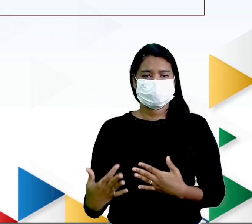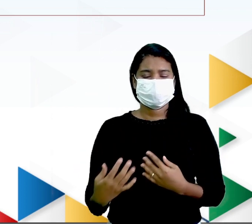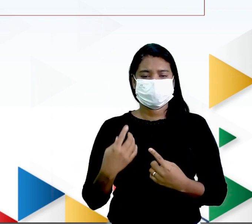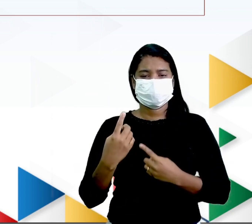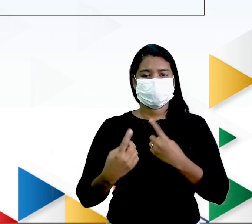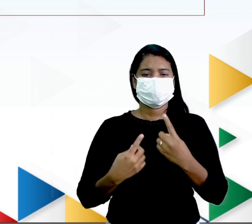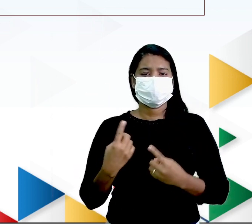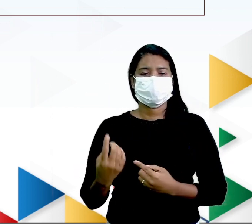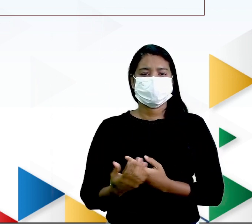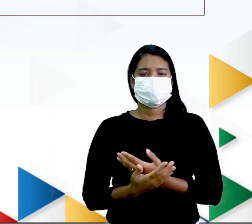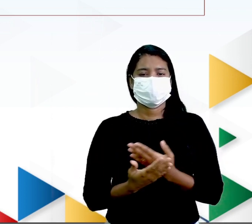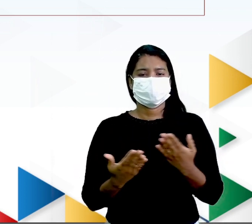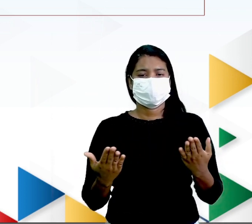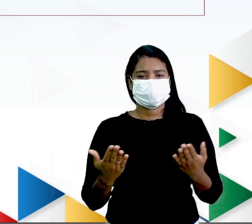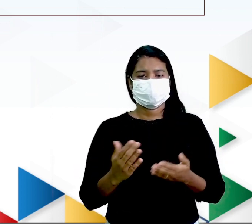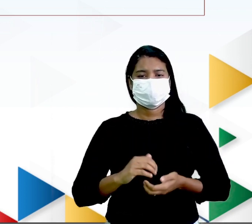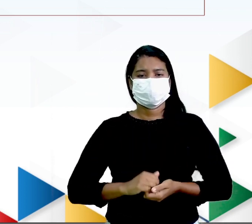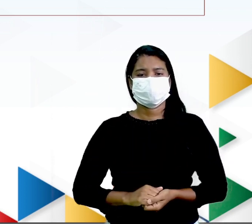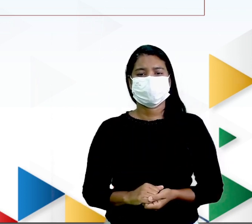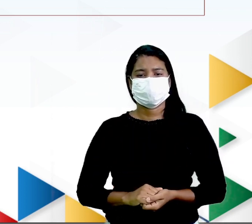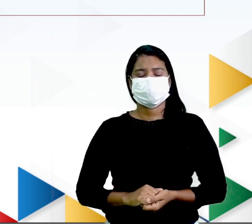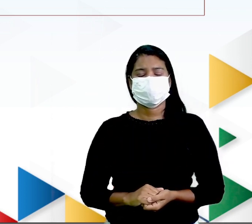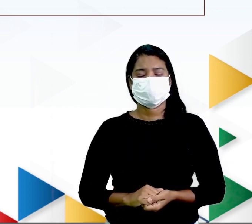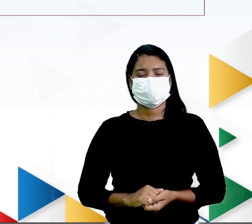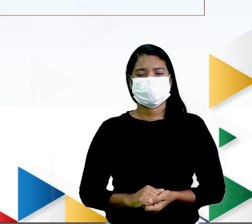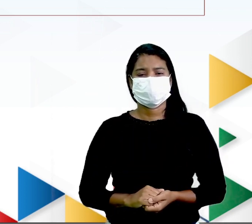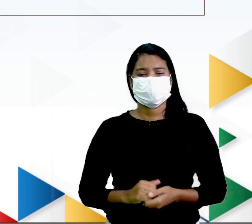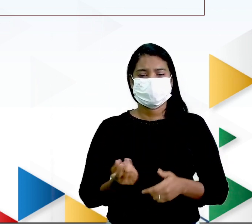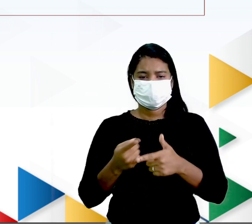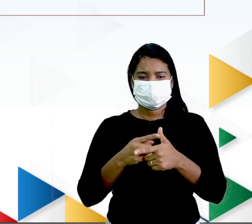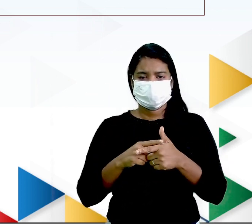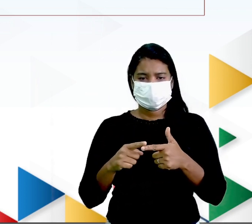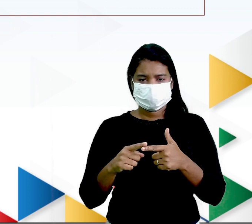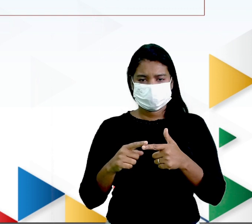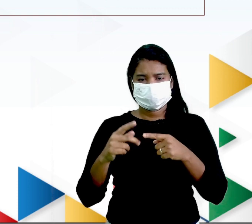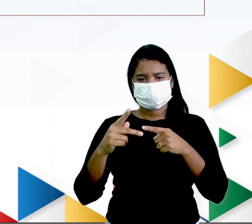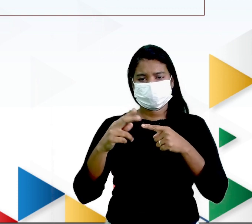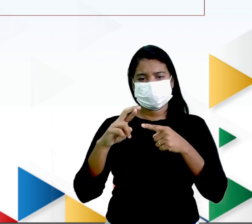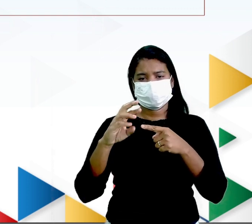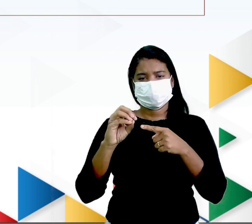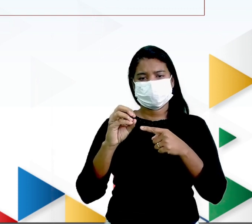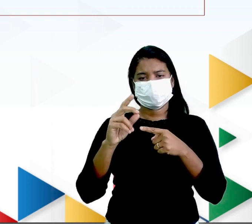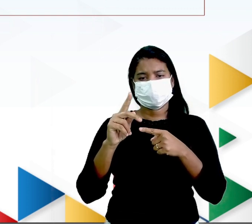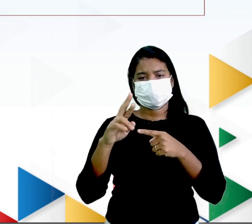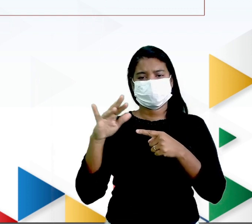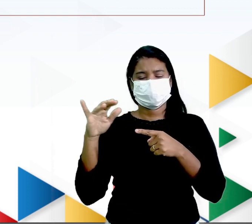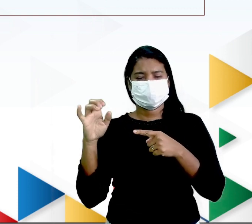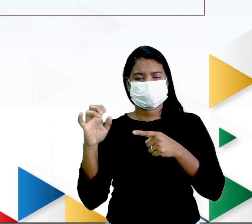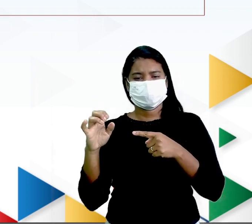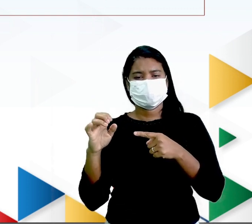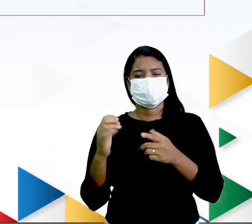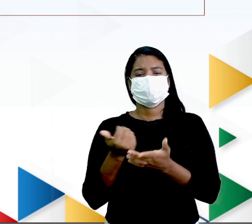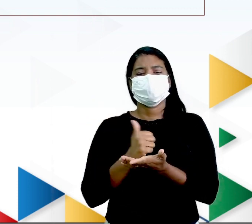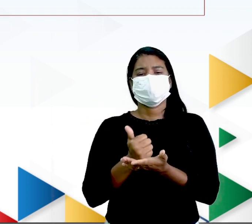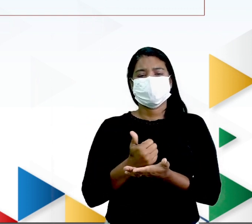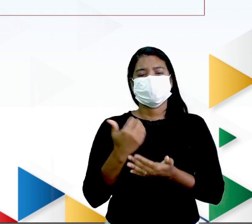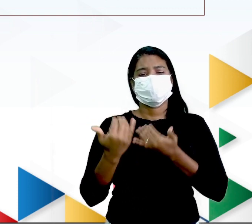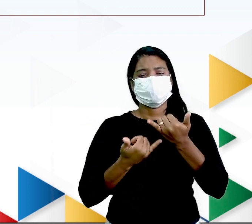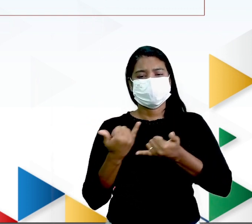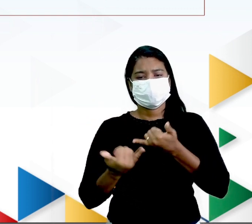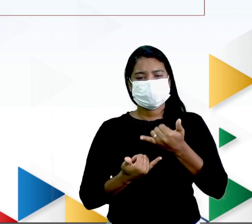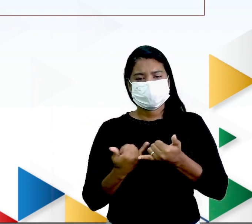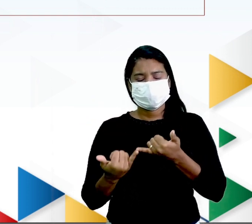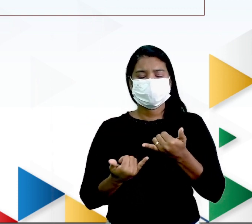daquele que eu falei das propriedades da divisão, tá bom? Agora que você já sabe que tem um game para você jogar,